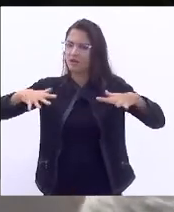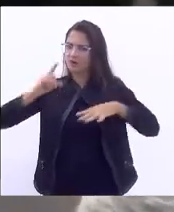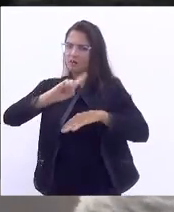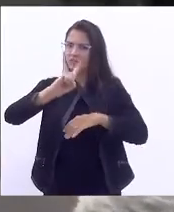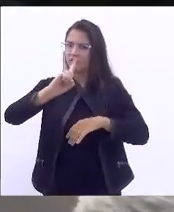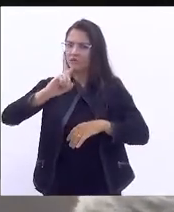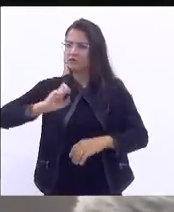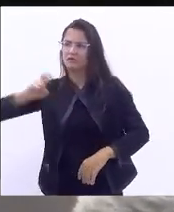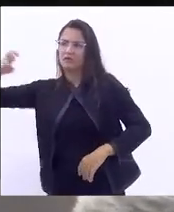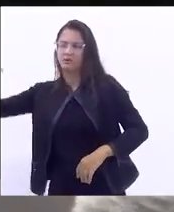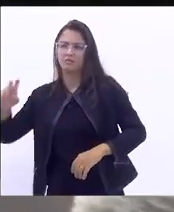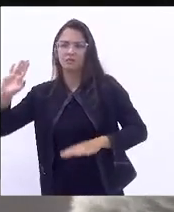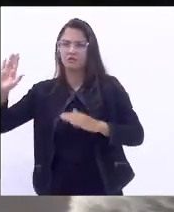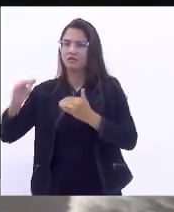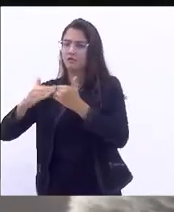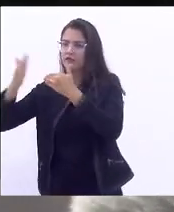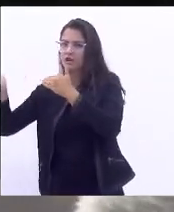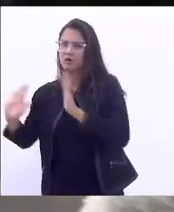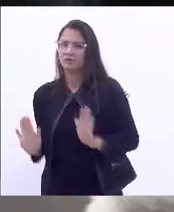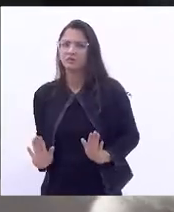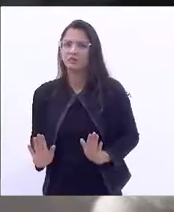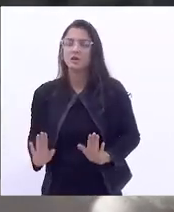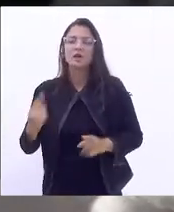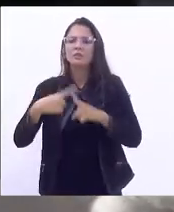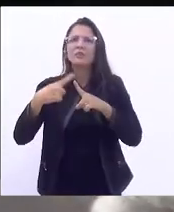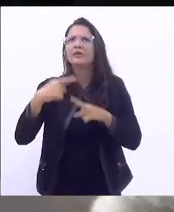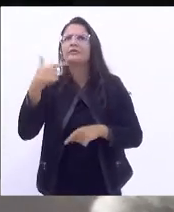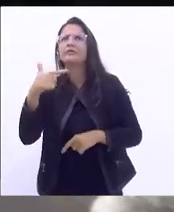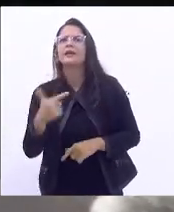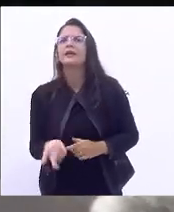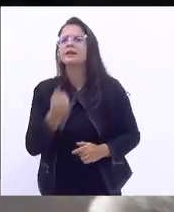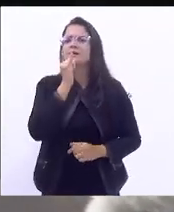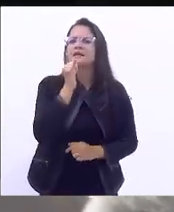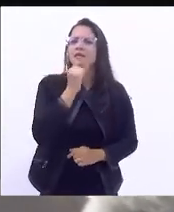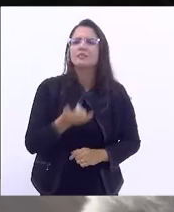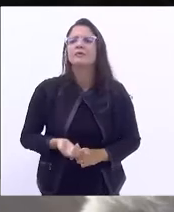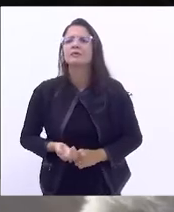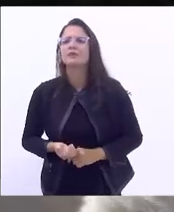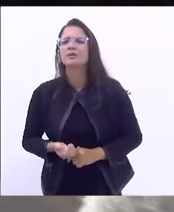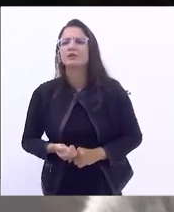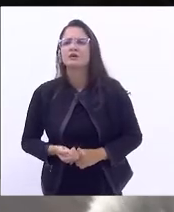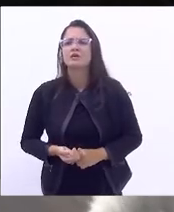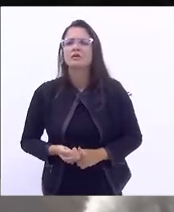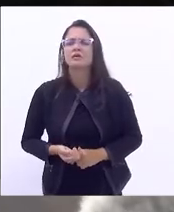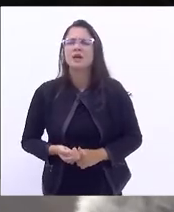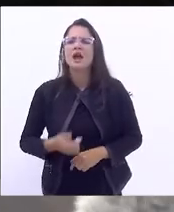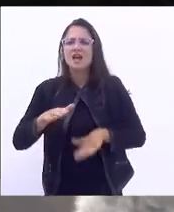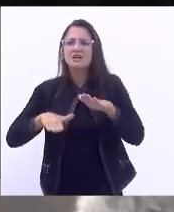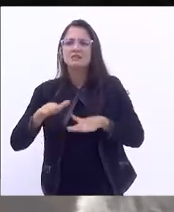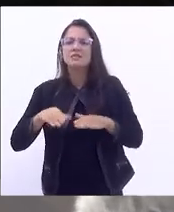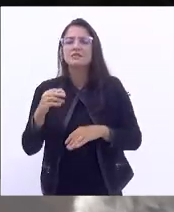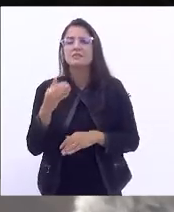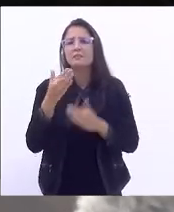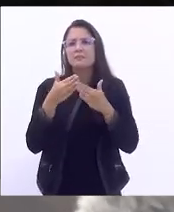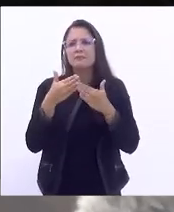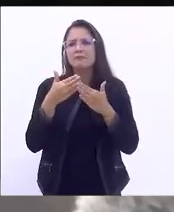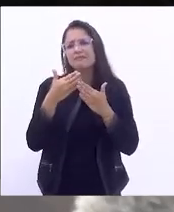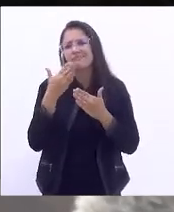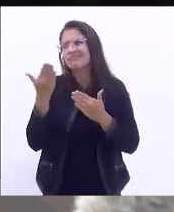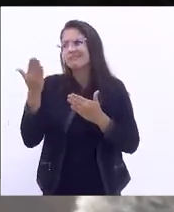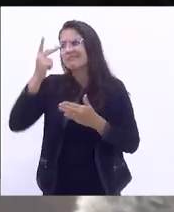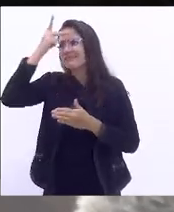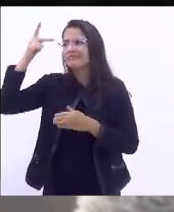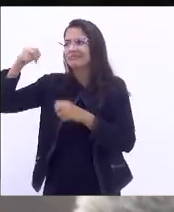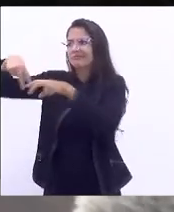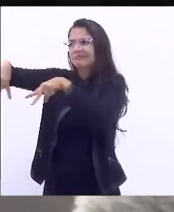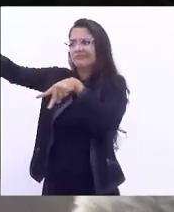há também essa questão de querer punir quem pede verificação de quórum e ficar todo mundo em pé lá fora.